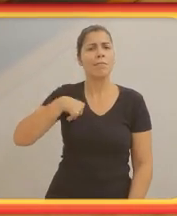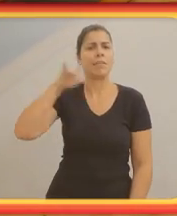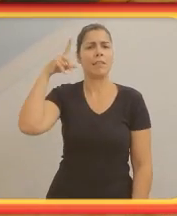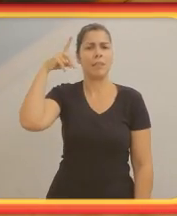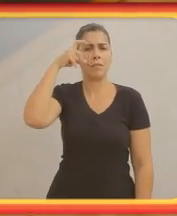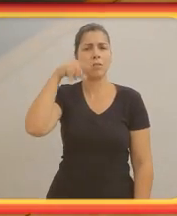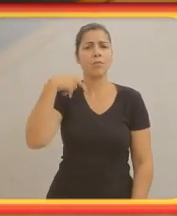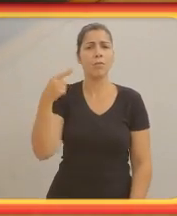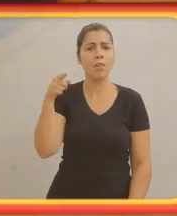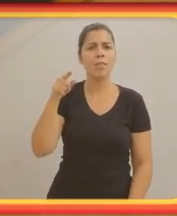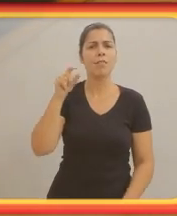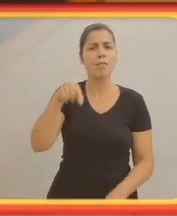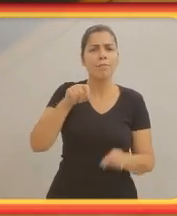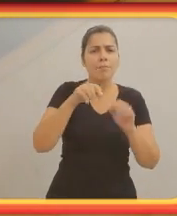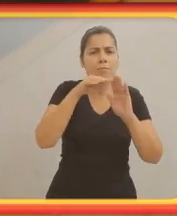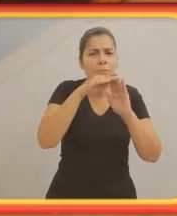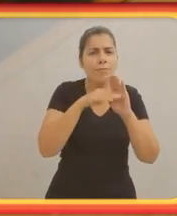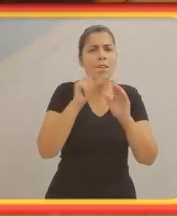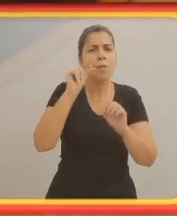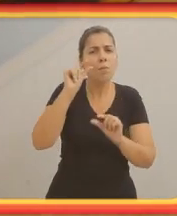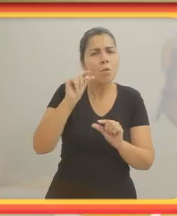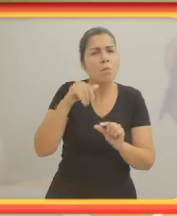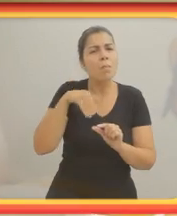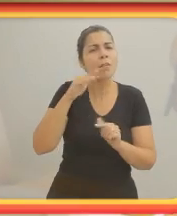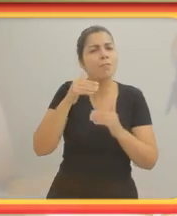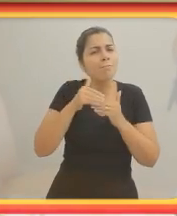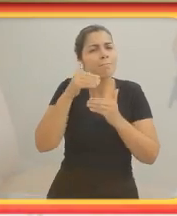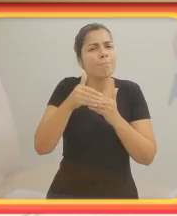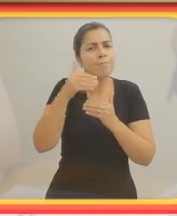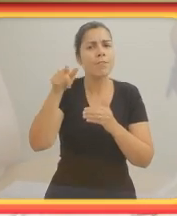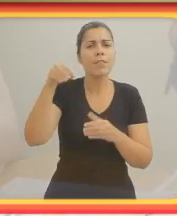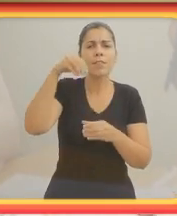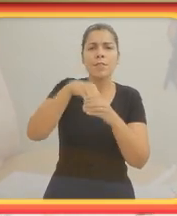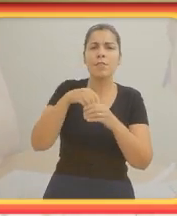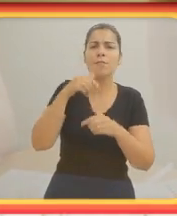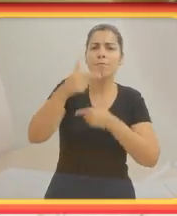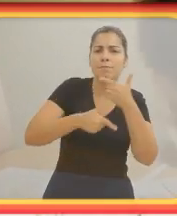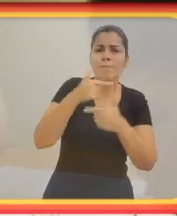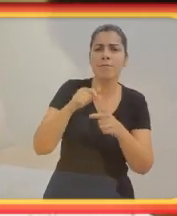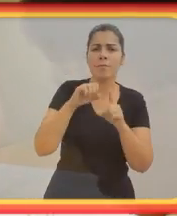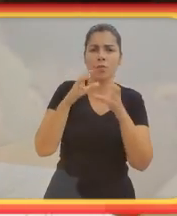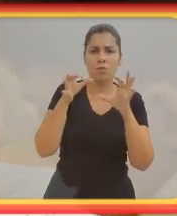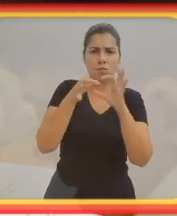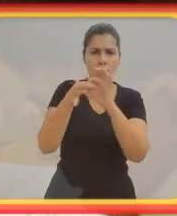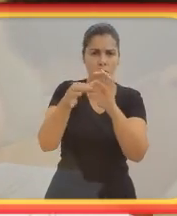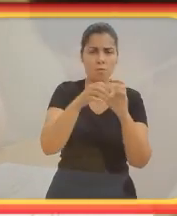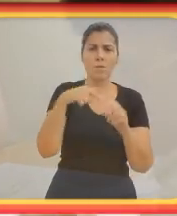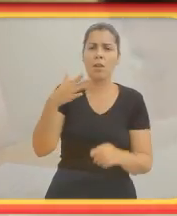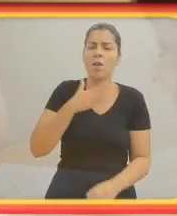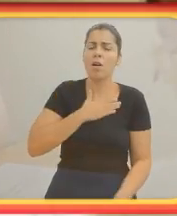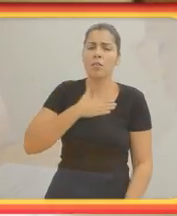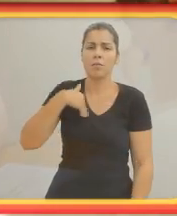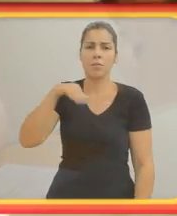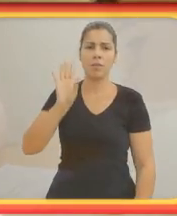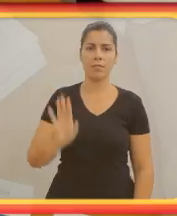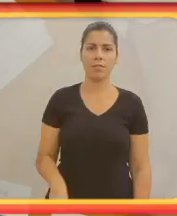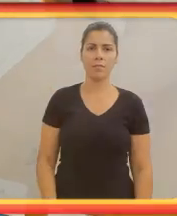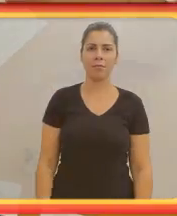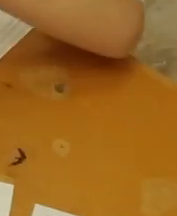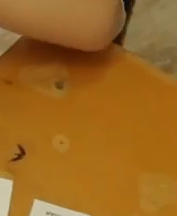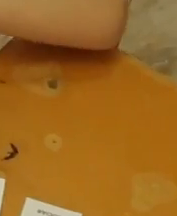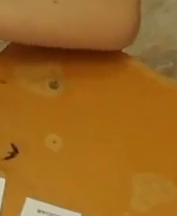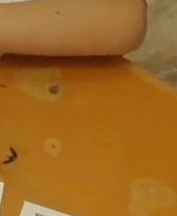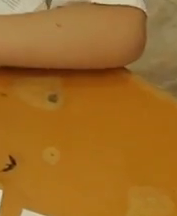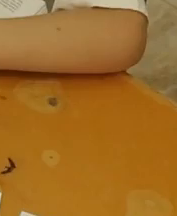mais dificuldade. Com ele fazemos atividades de associação, das quais ele gosta muito. Que, además, le gusta mucho. Mira